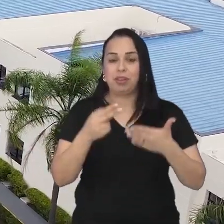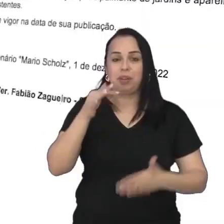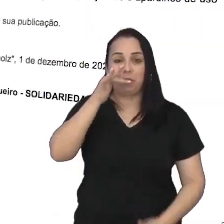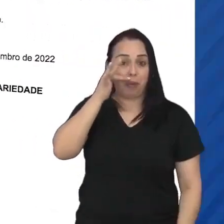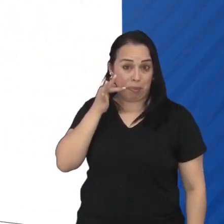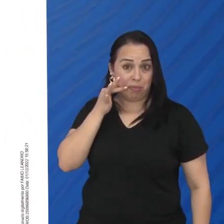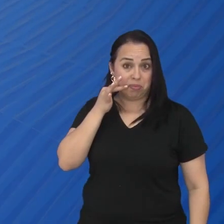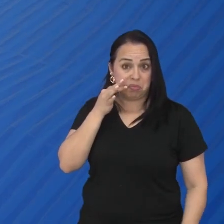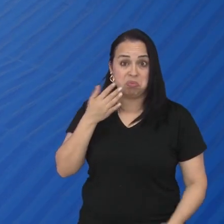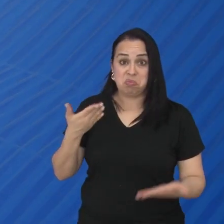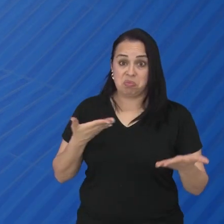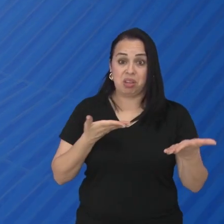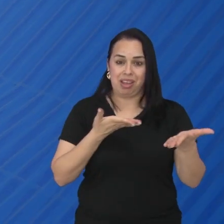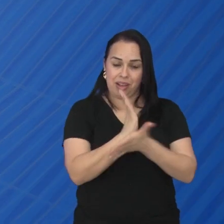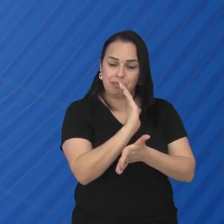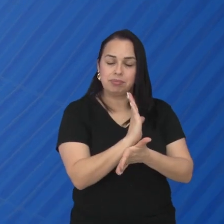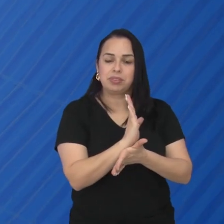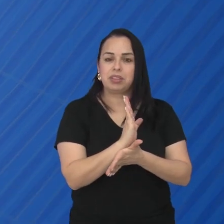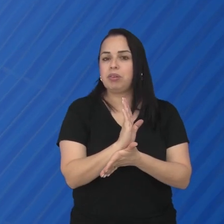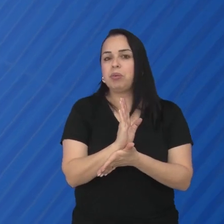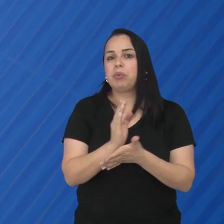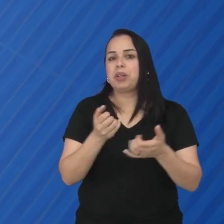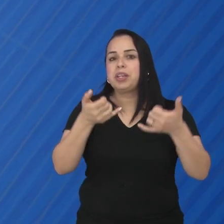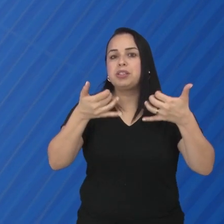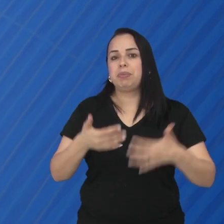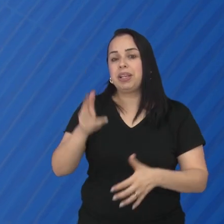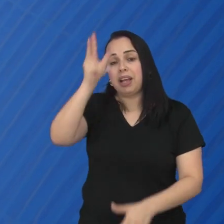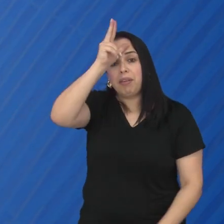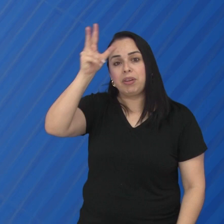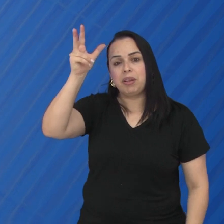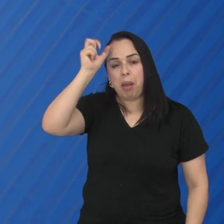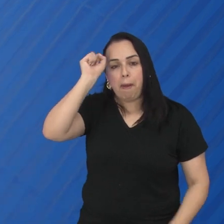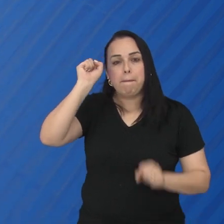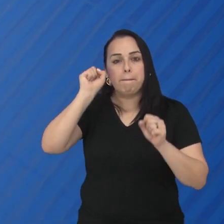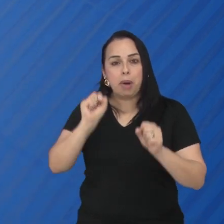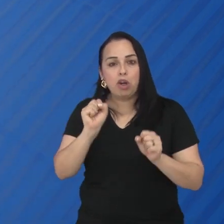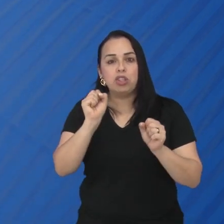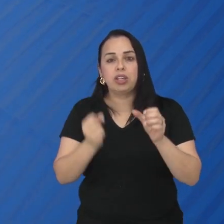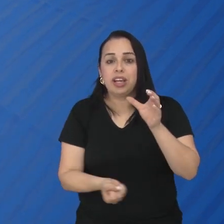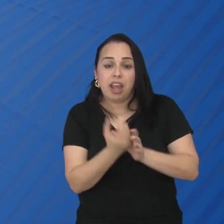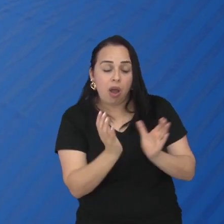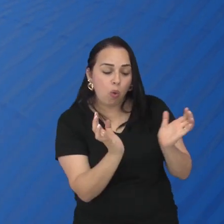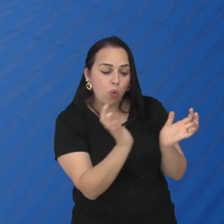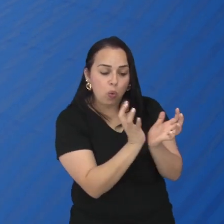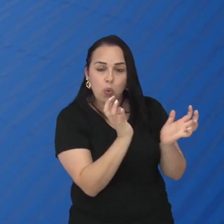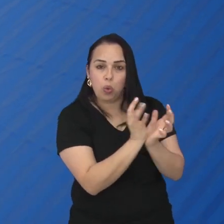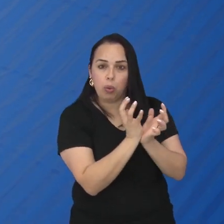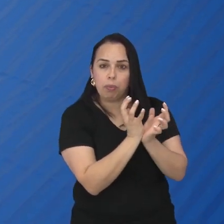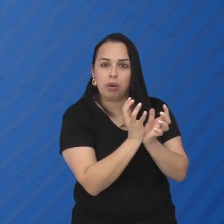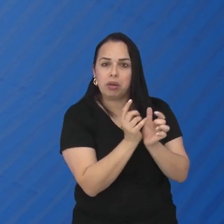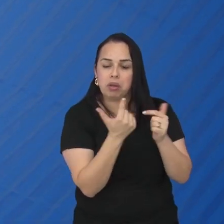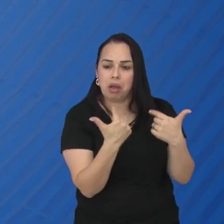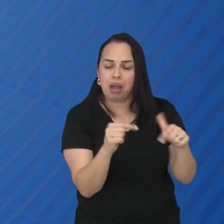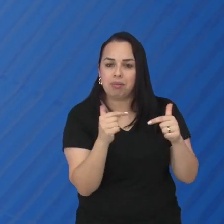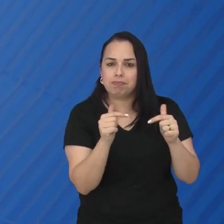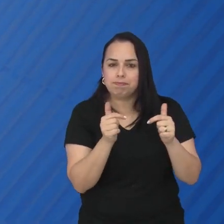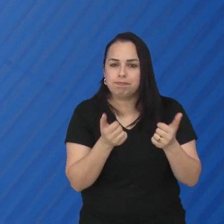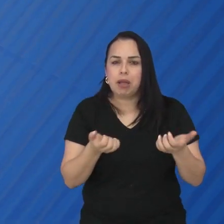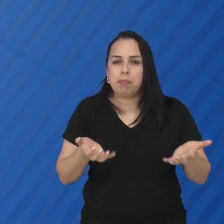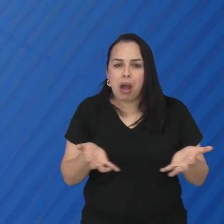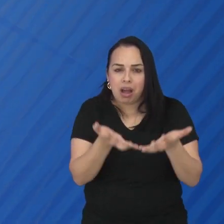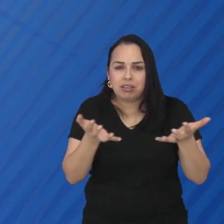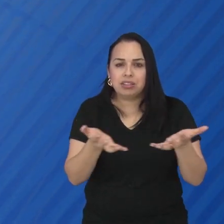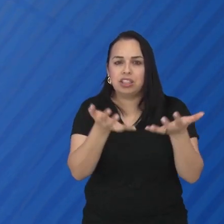de lei do vereador Fabião Zagueiro, que autoriza a Prefeitura a criar uma frente de trabalho para promover